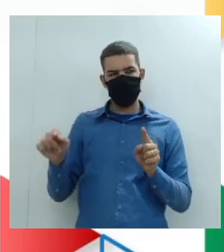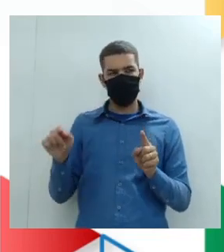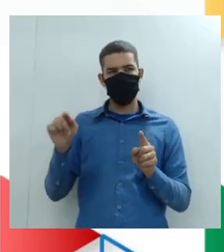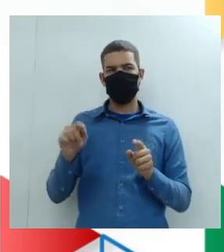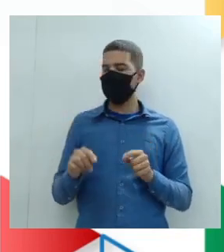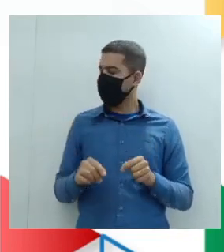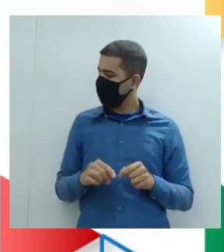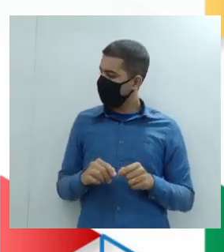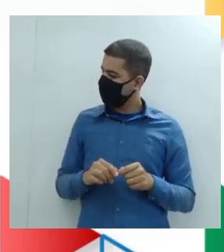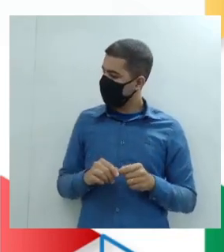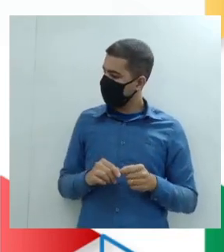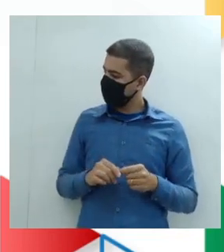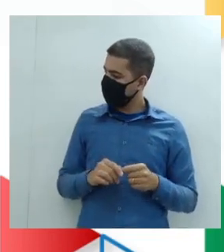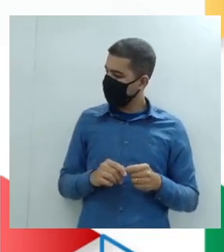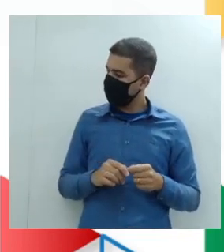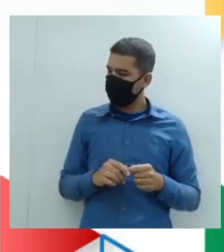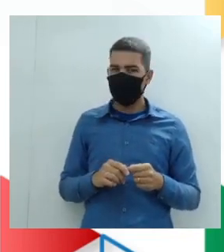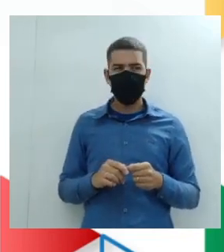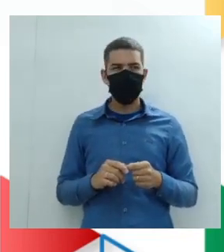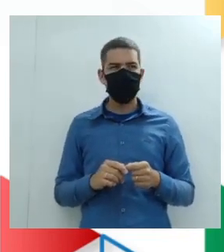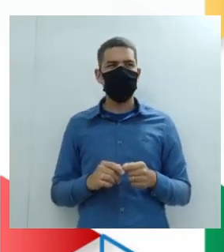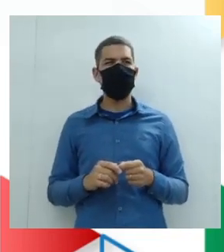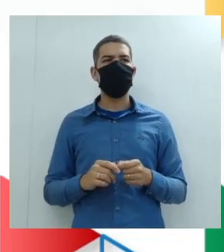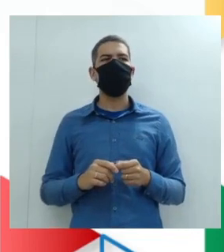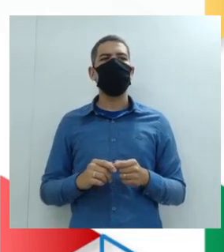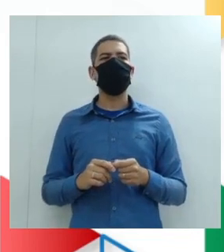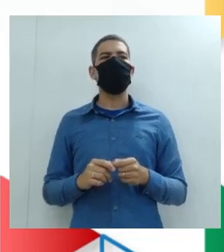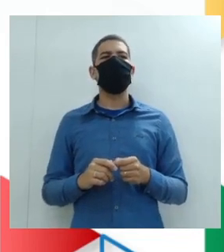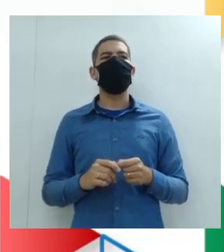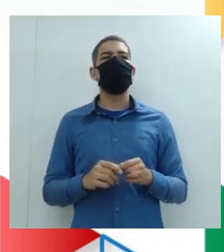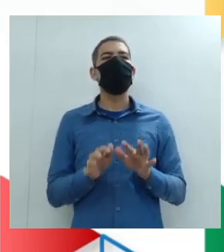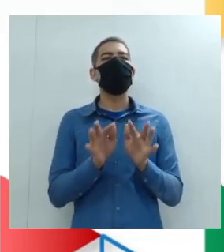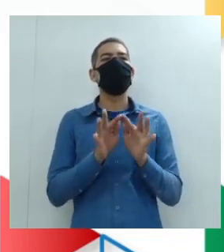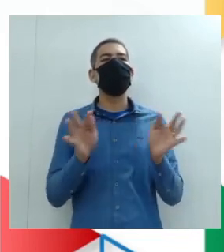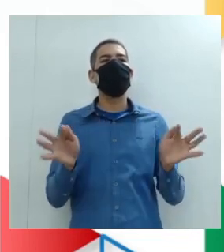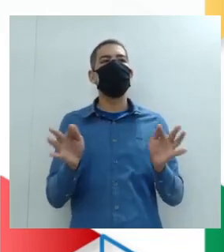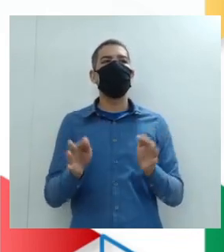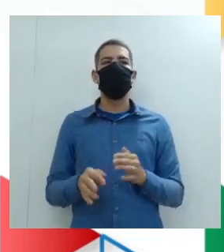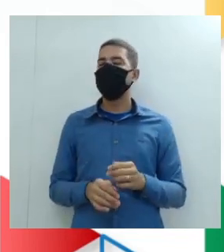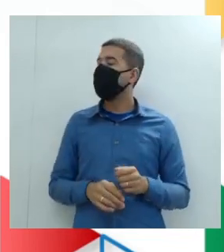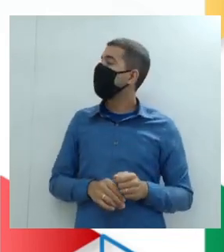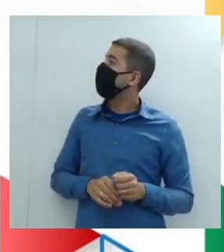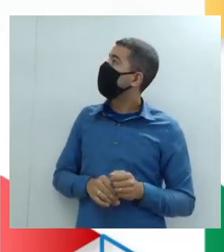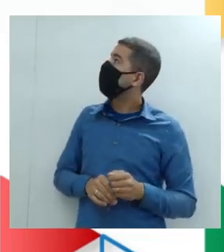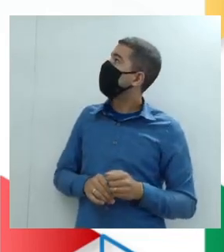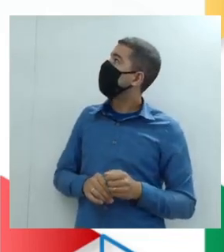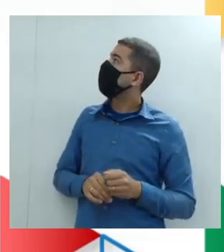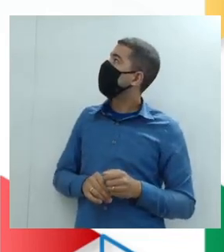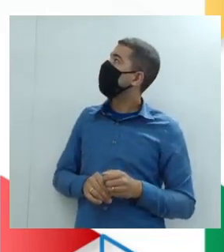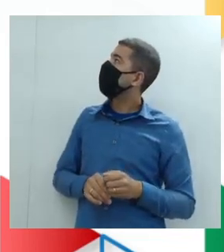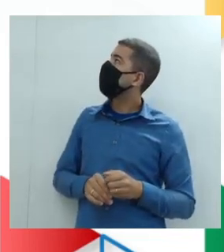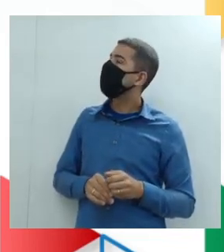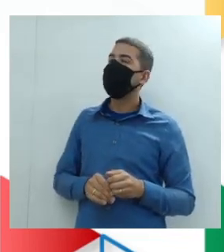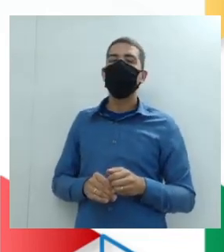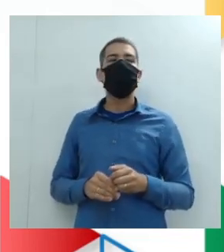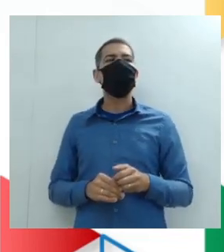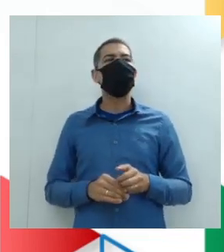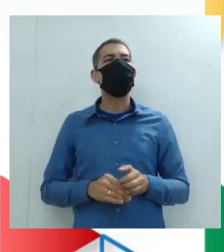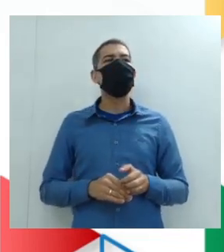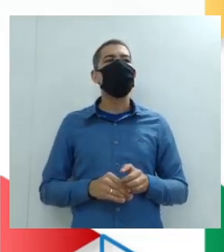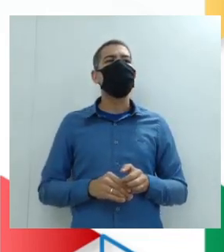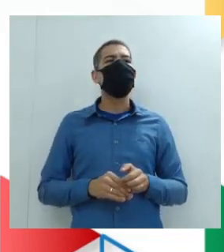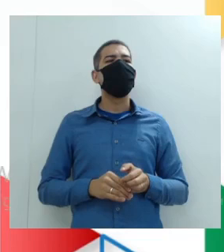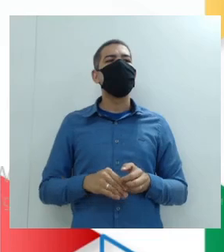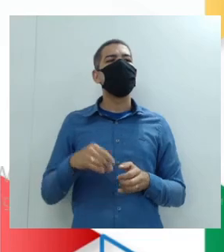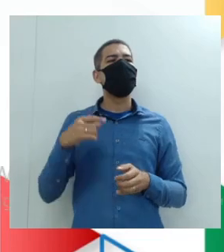vezes menos 1, 6 positivo, tá bom? Vamos simplificar agora? Vamos lá? Simplificando para vocês, eu